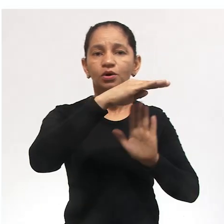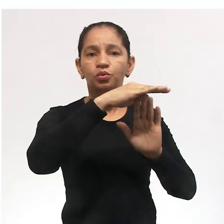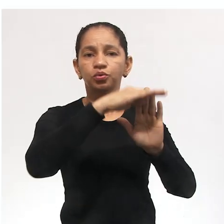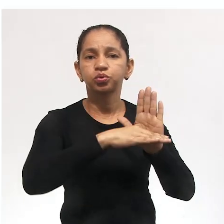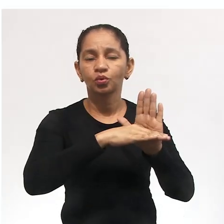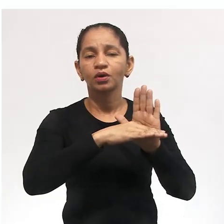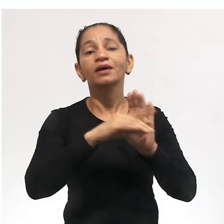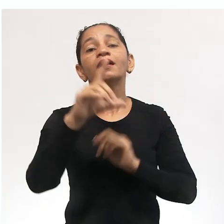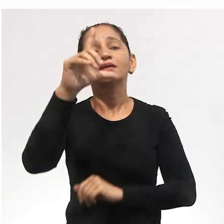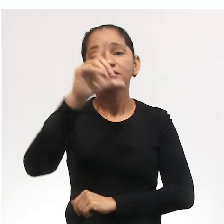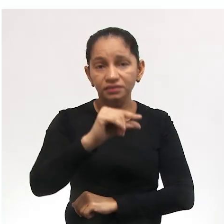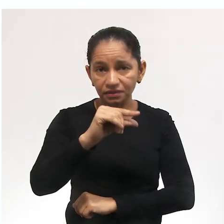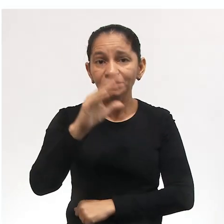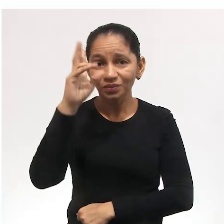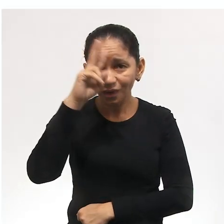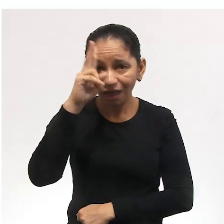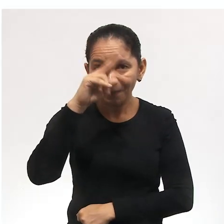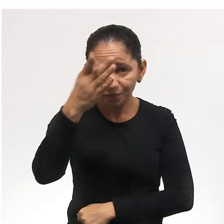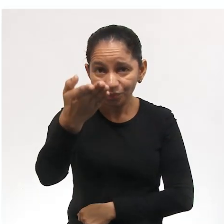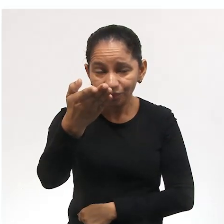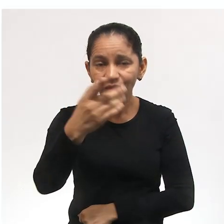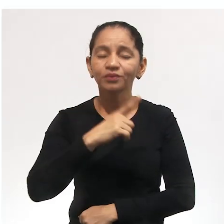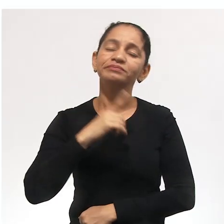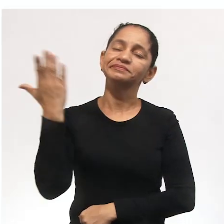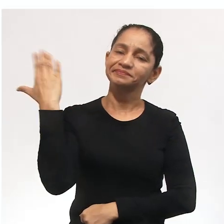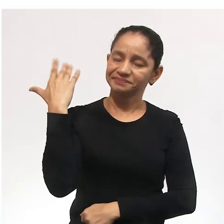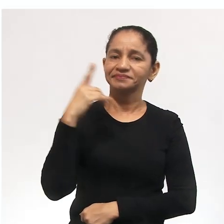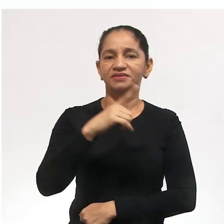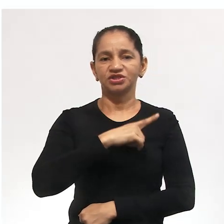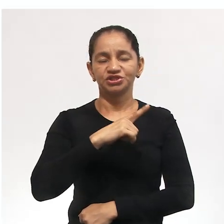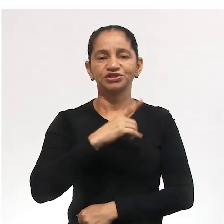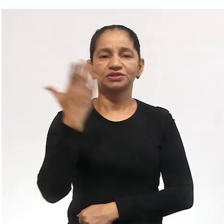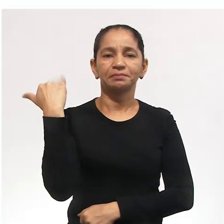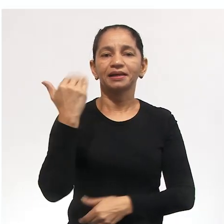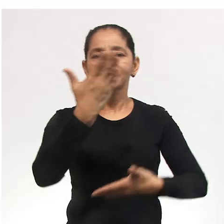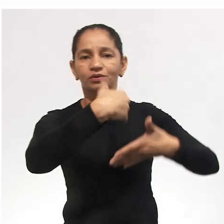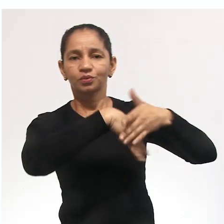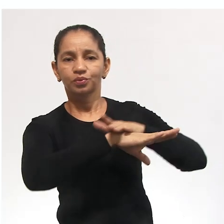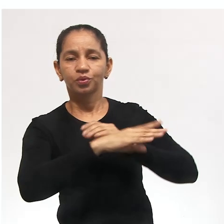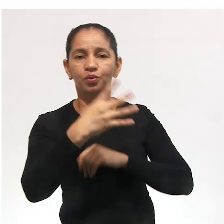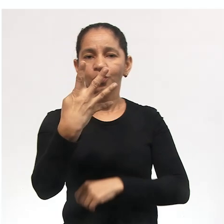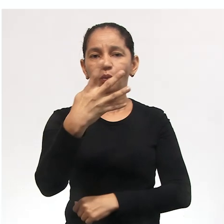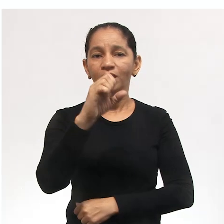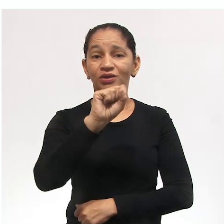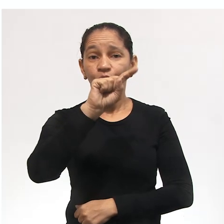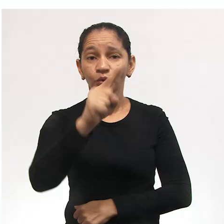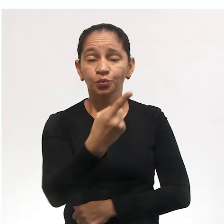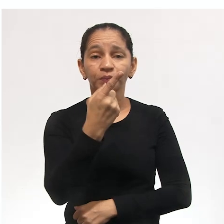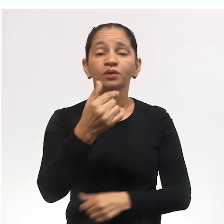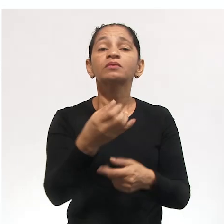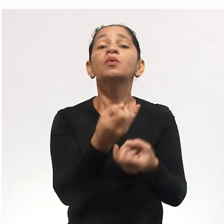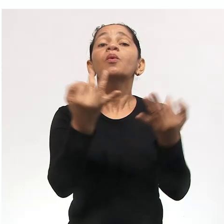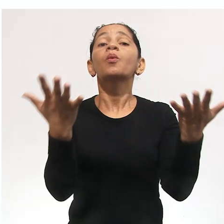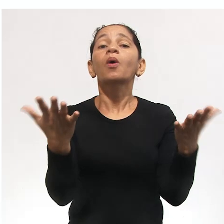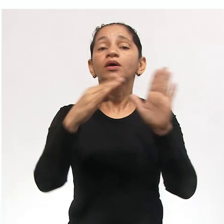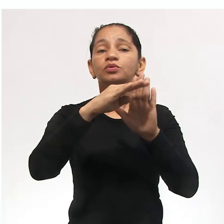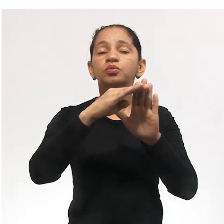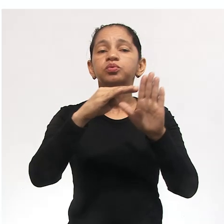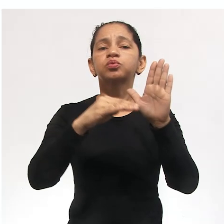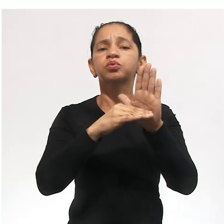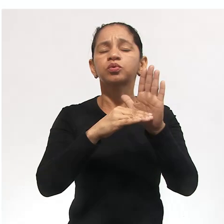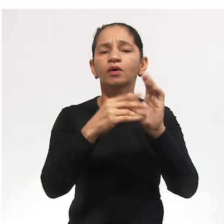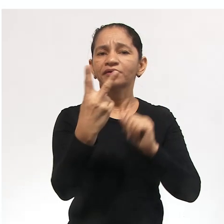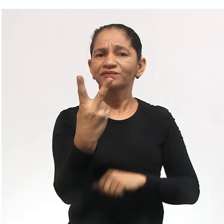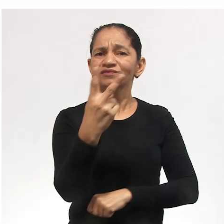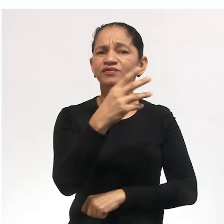estoque, o valor que tinha lá em estoque era 48? E agora ele foi para 23. Mas por que ele foi para 23? Gente, se a gente